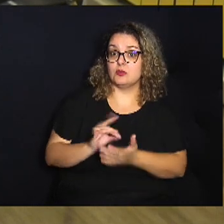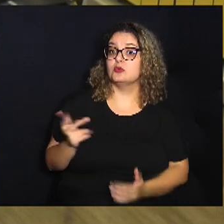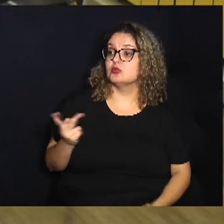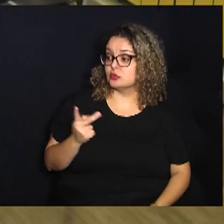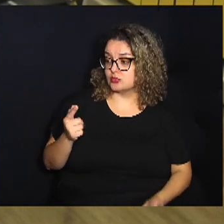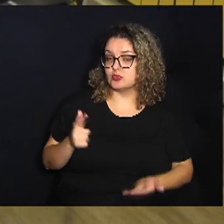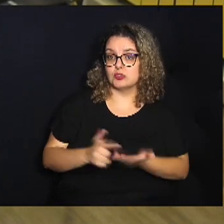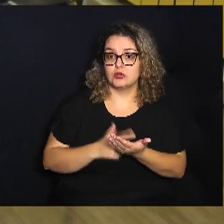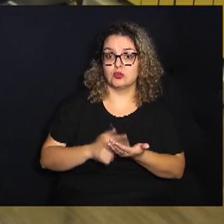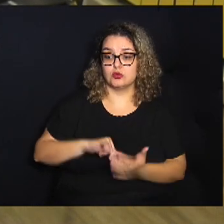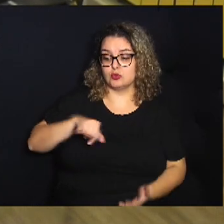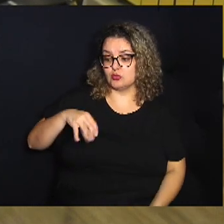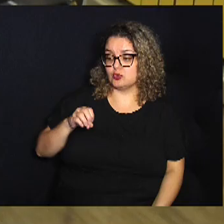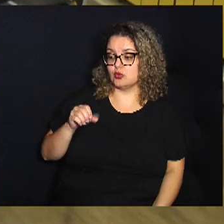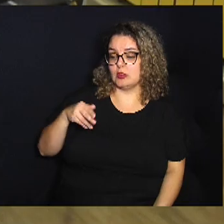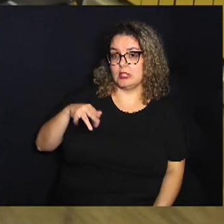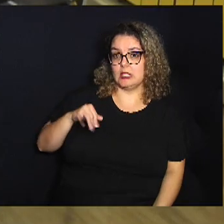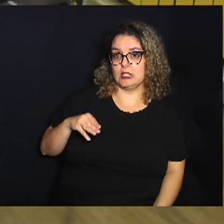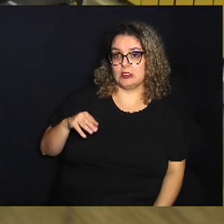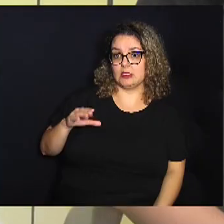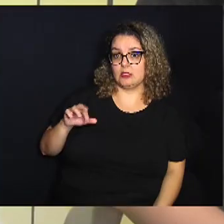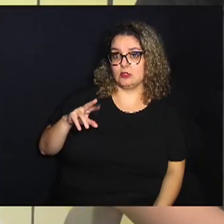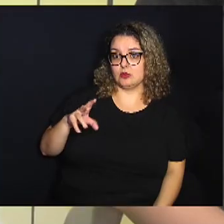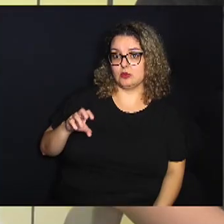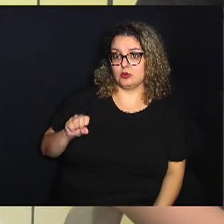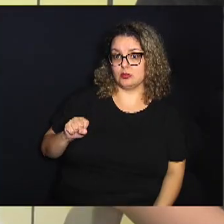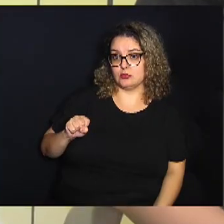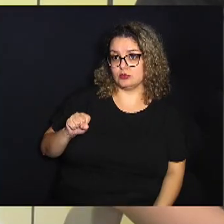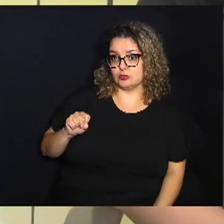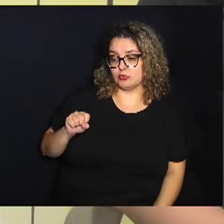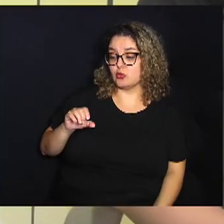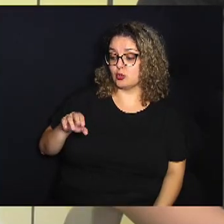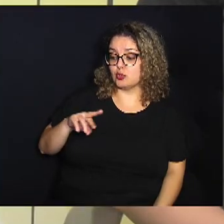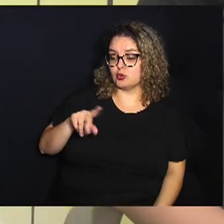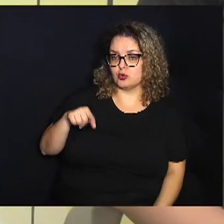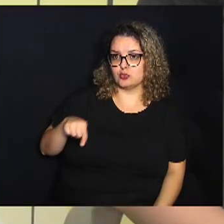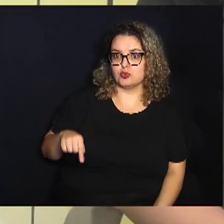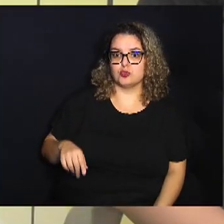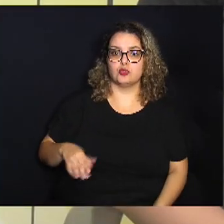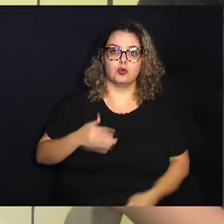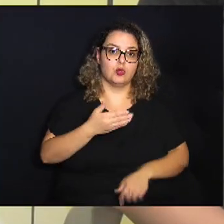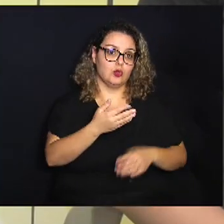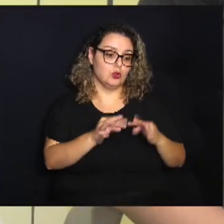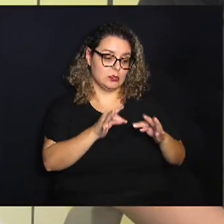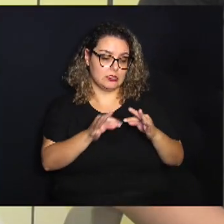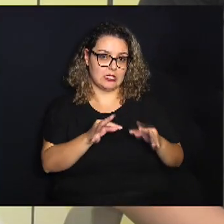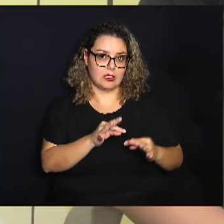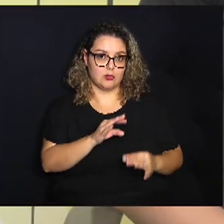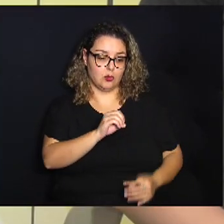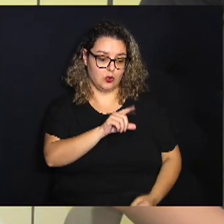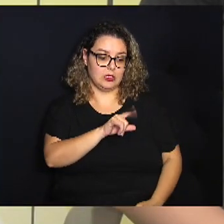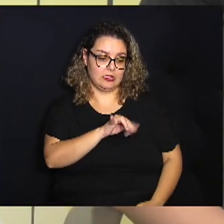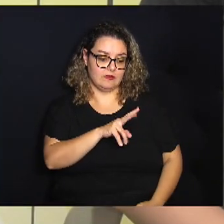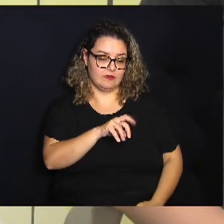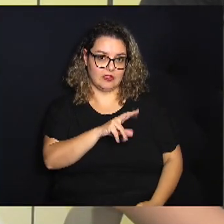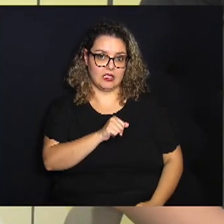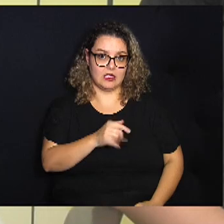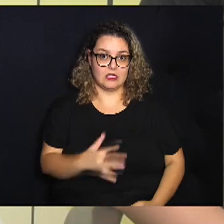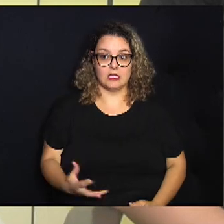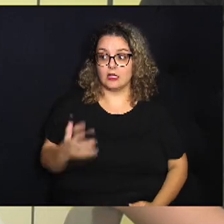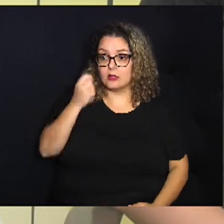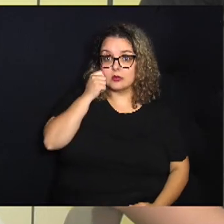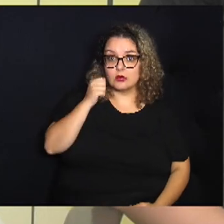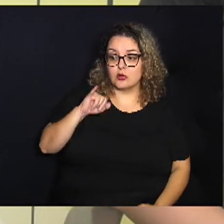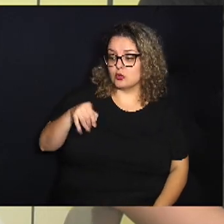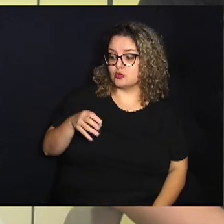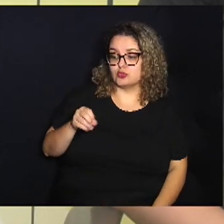No caso do Joaquim Cruz, o treinador praticamente o adotou, que era o Luiz Alberto de Oliveira, que foi quem descobriu o Joaquim. O Joaquim não gostava de